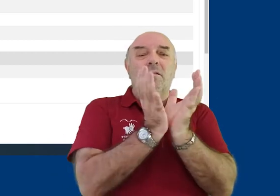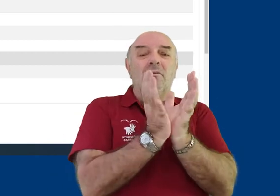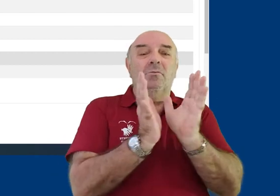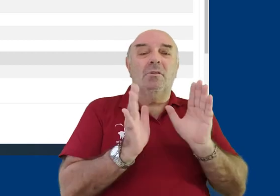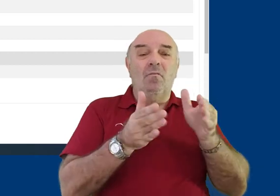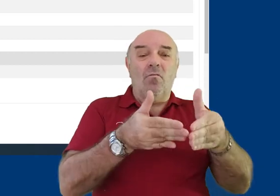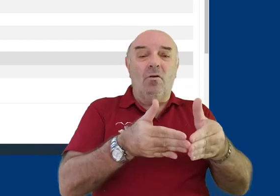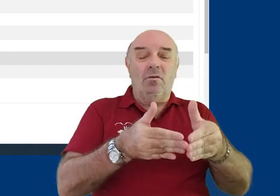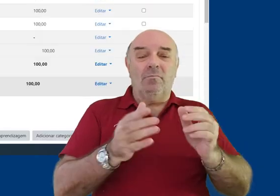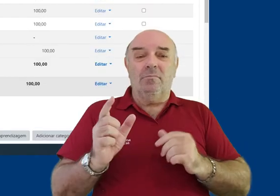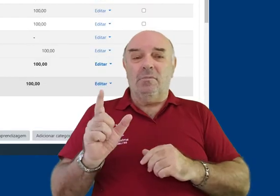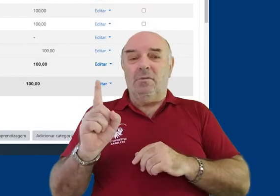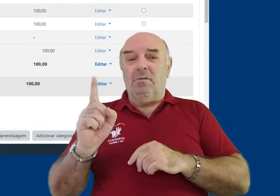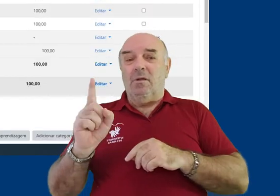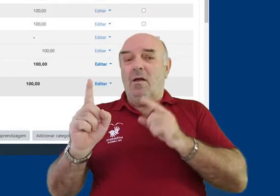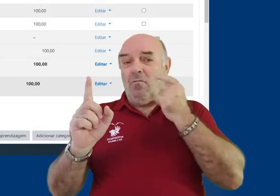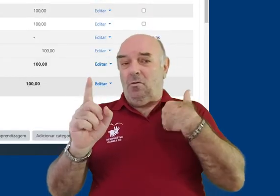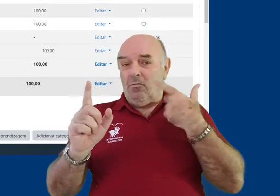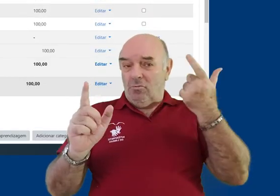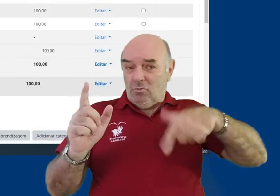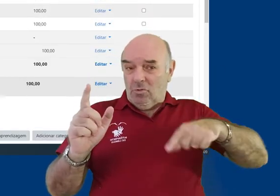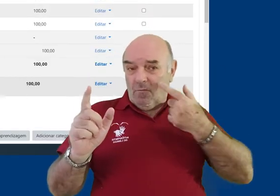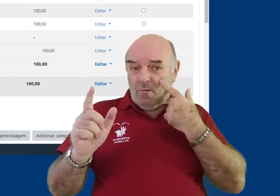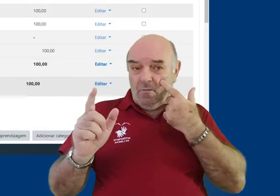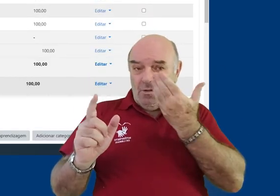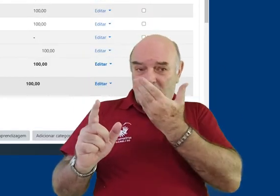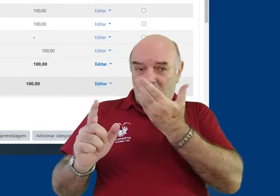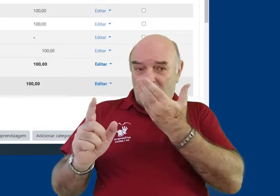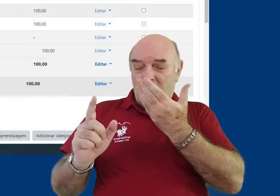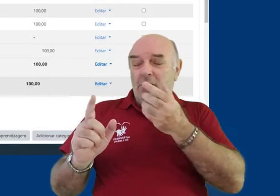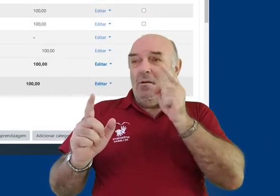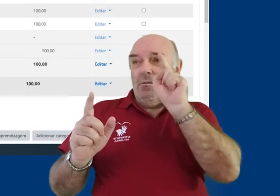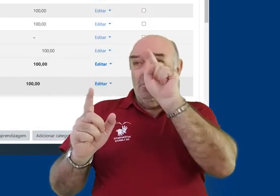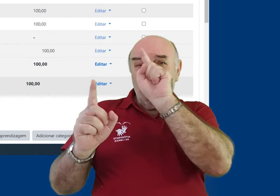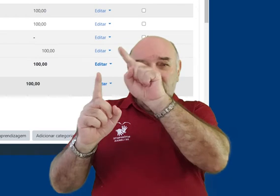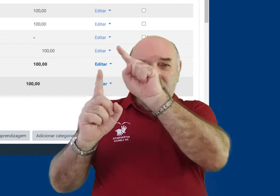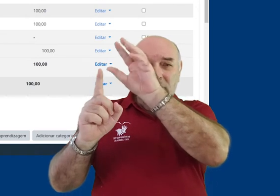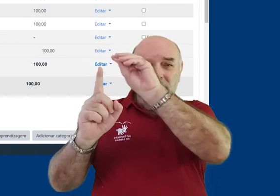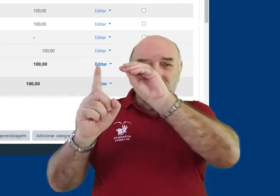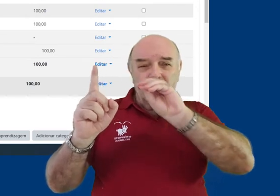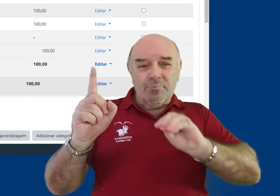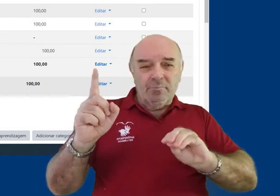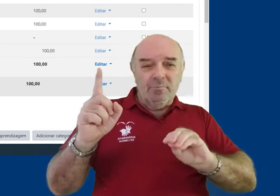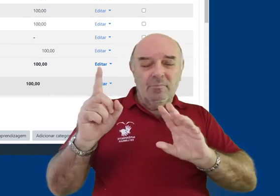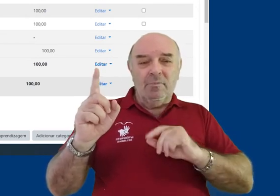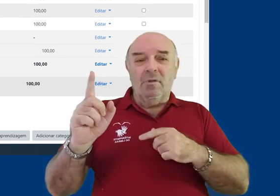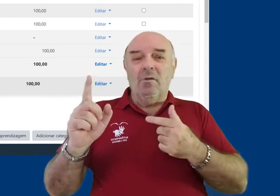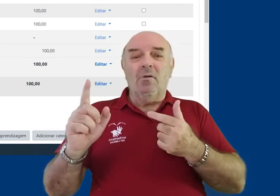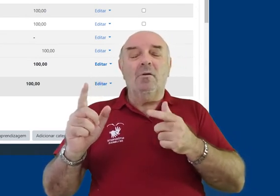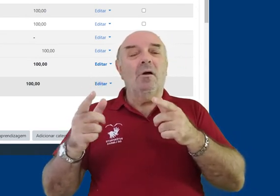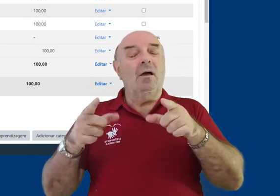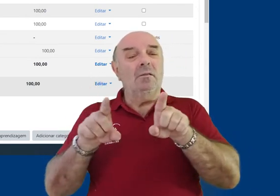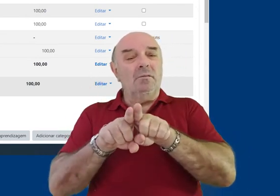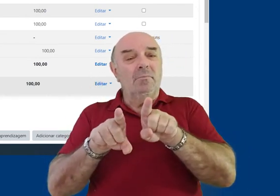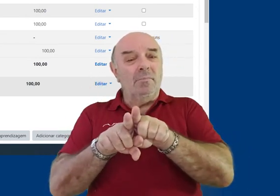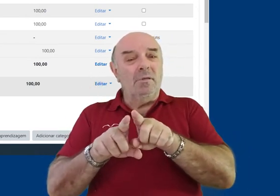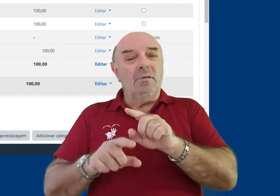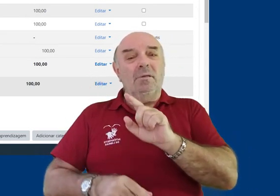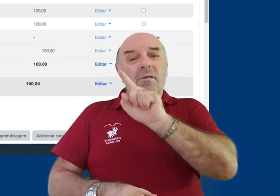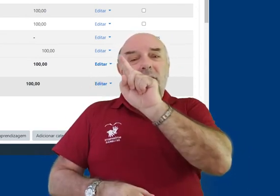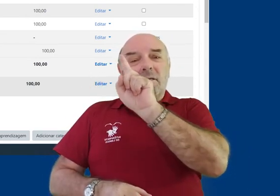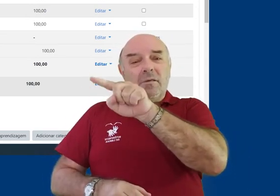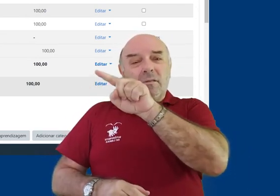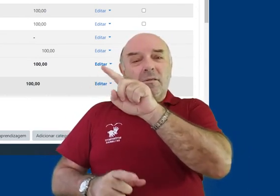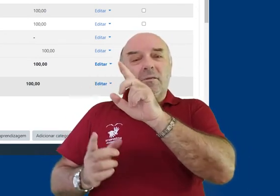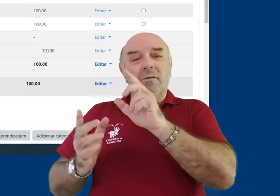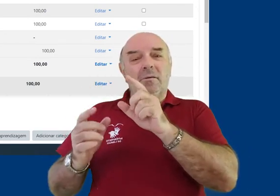categoria Fóruns. Vou repetir o processo para o segundo item de nota.